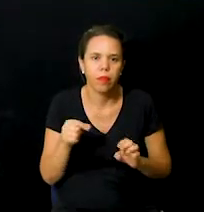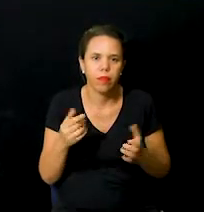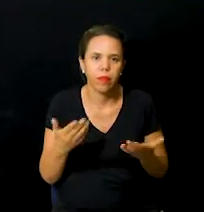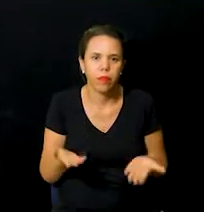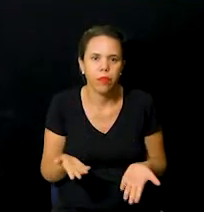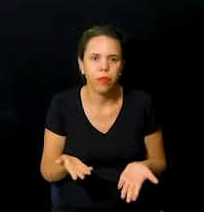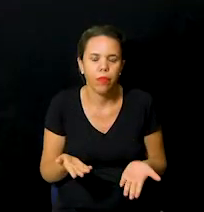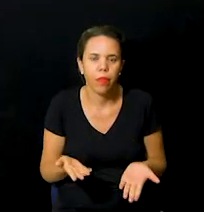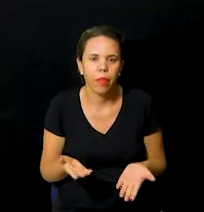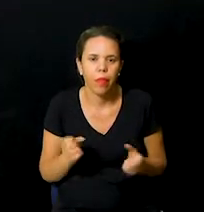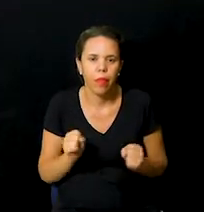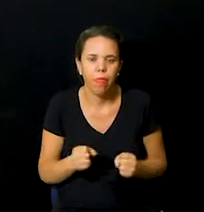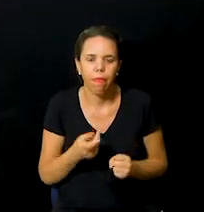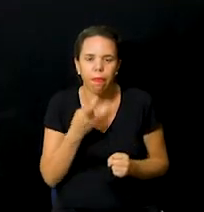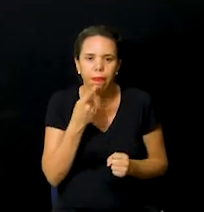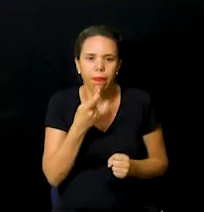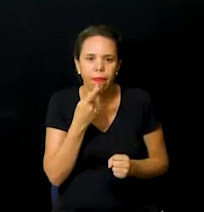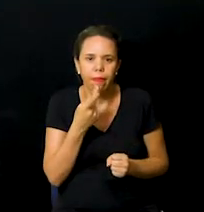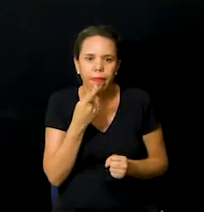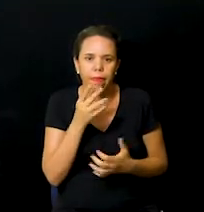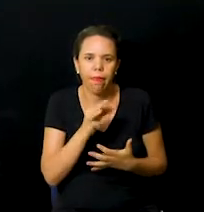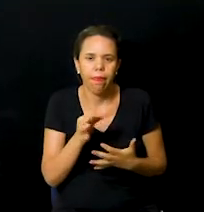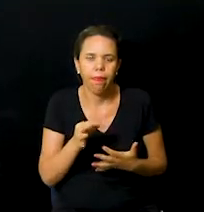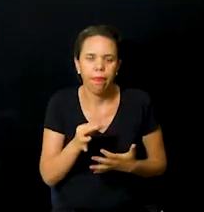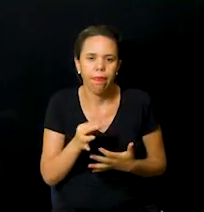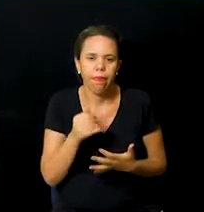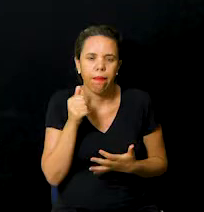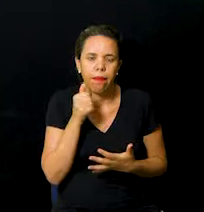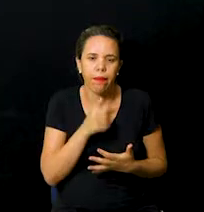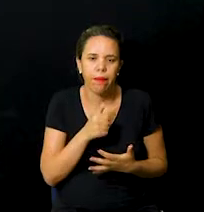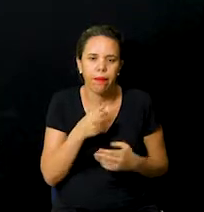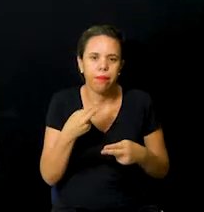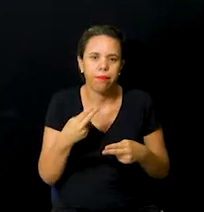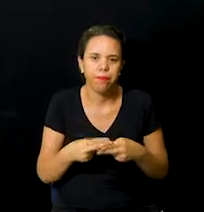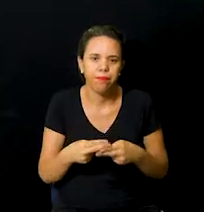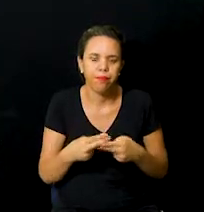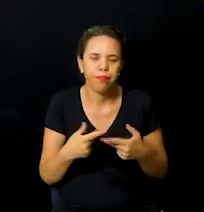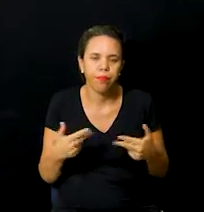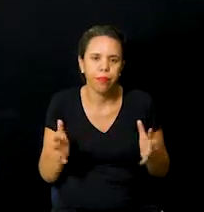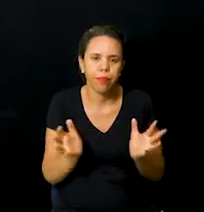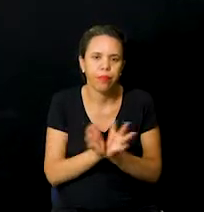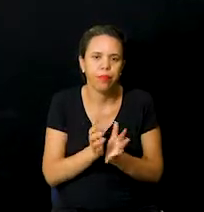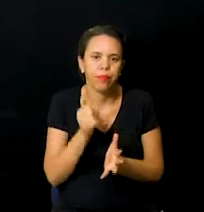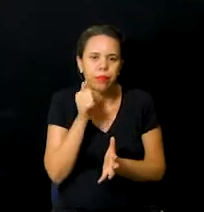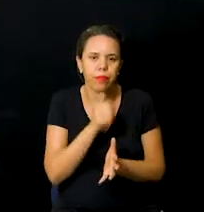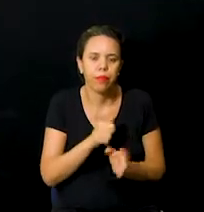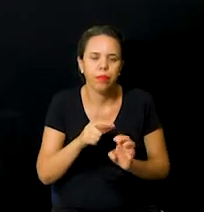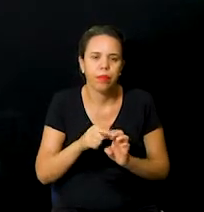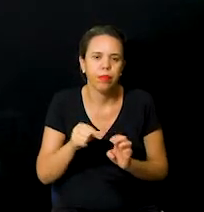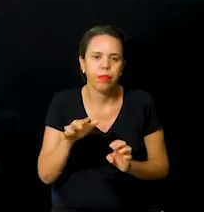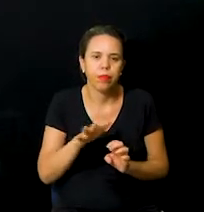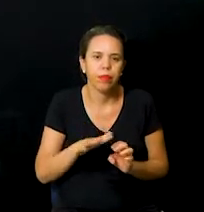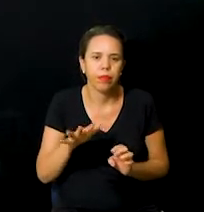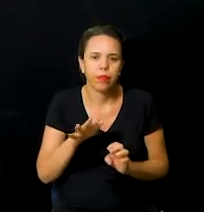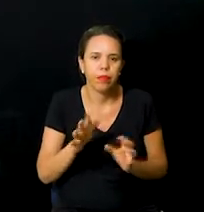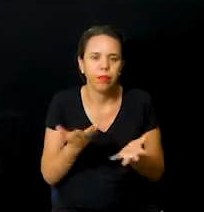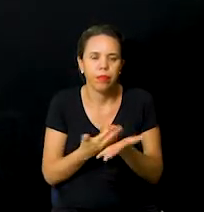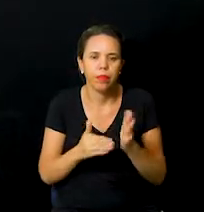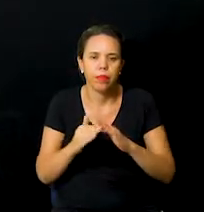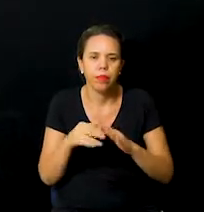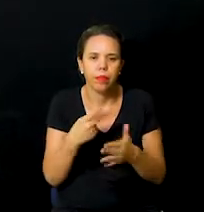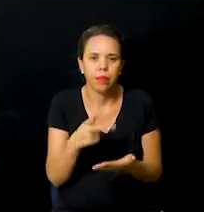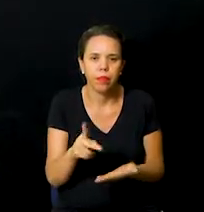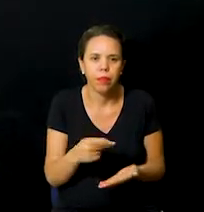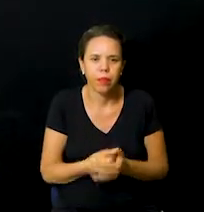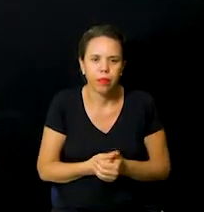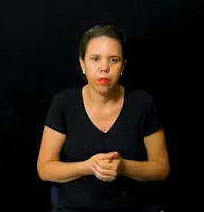no empreendedorismo. A gente pode citar aqui o ONU Mulheres, o SEBRAE, a Rede Mulher Empreendedora,